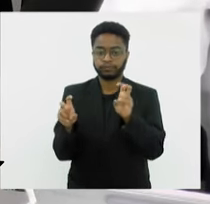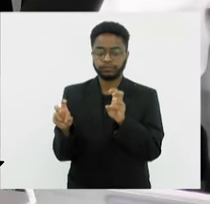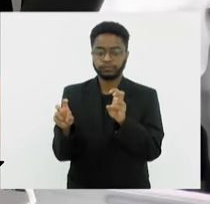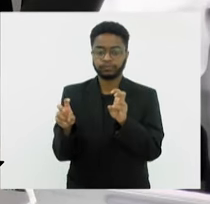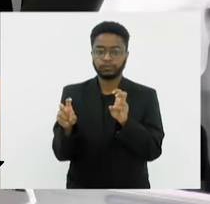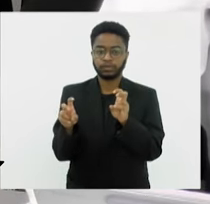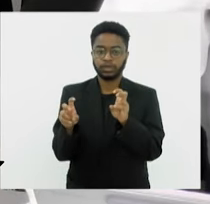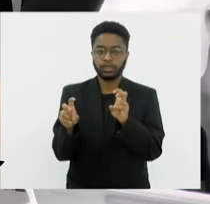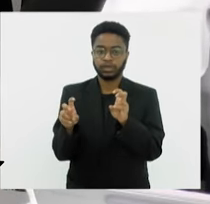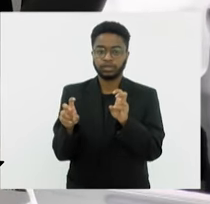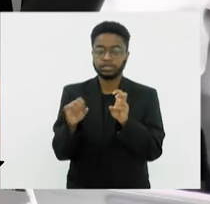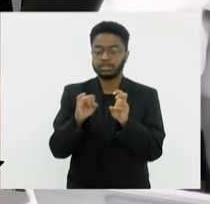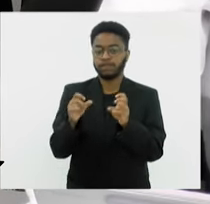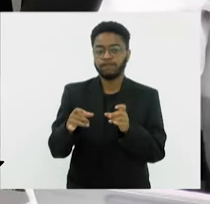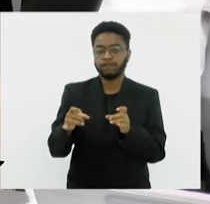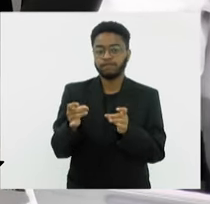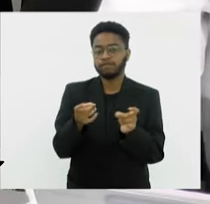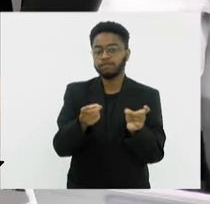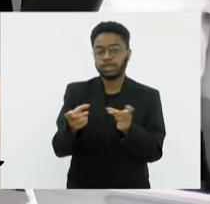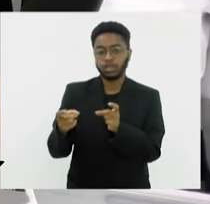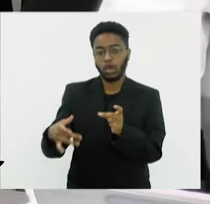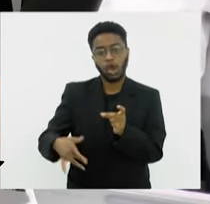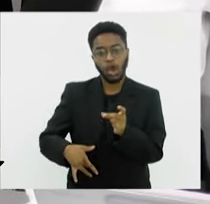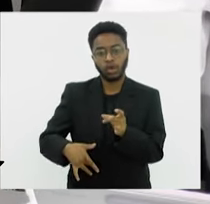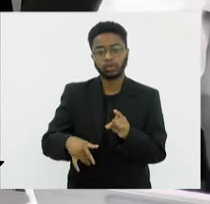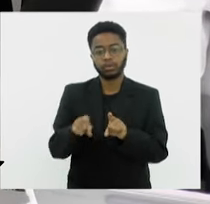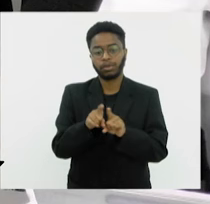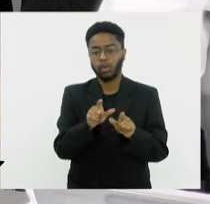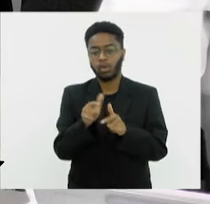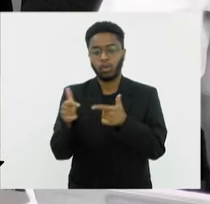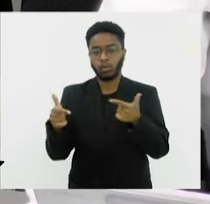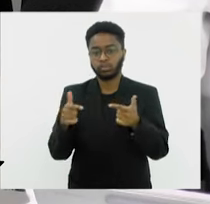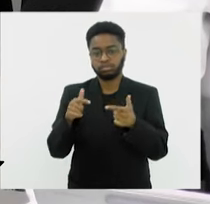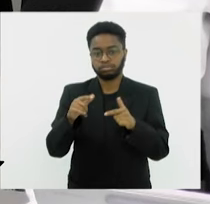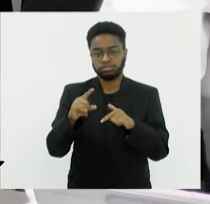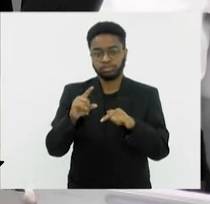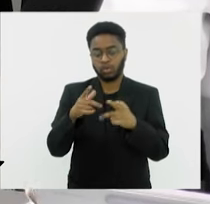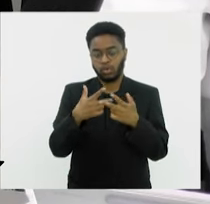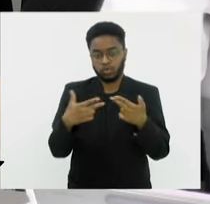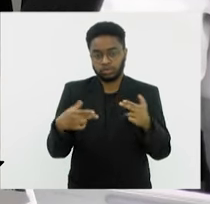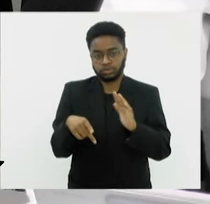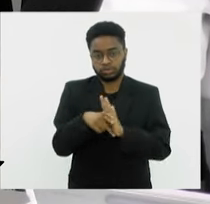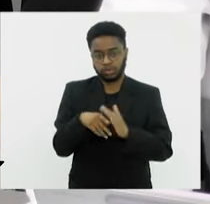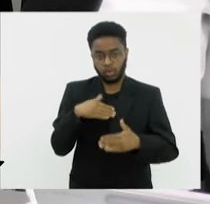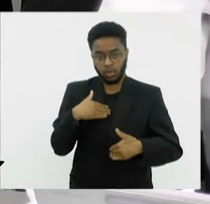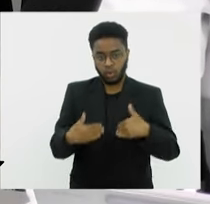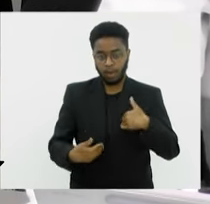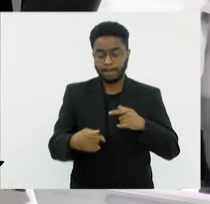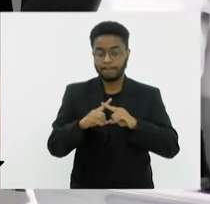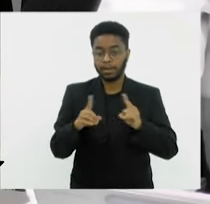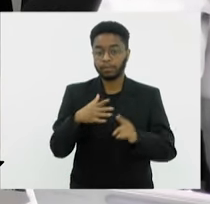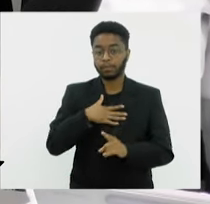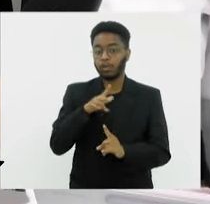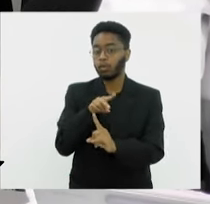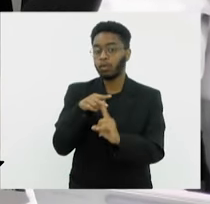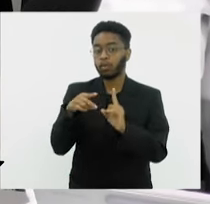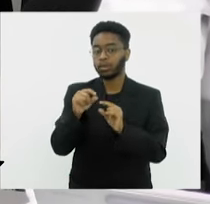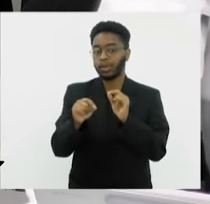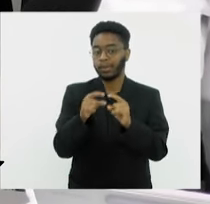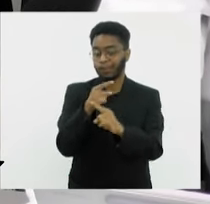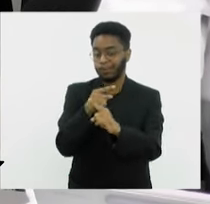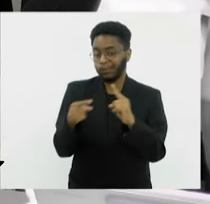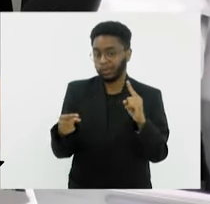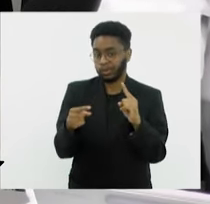para venda de órgãos e tecidos. Mas é salutar, pelo menos no meu entendimento, que essa